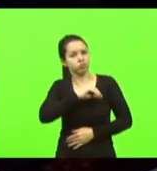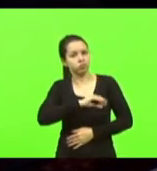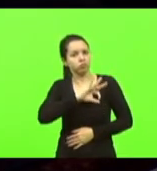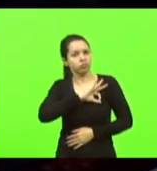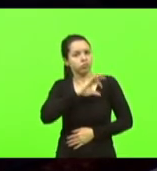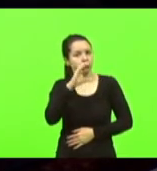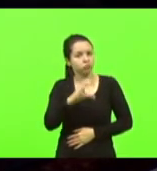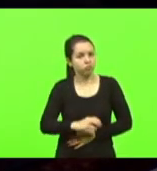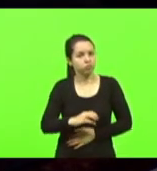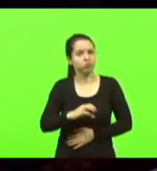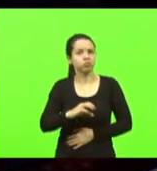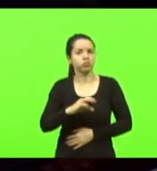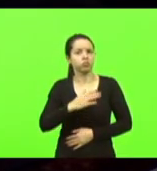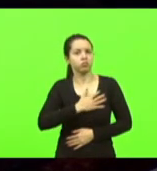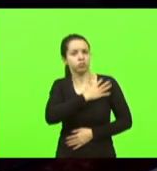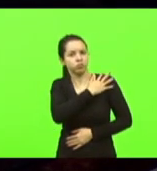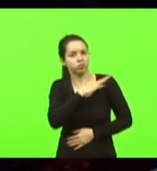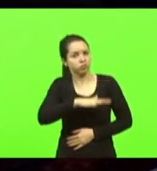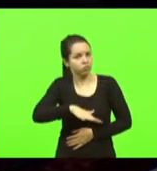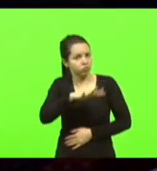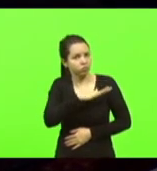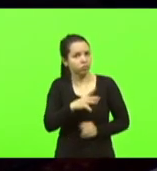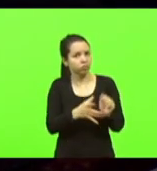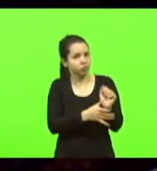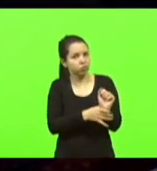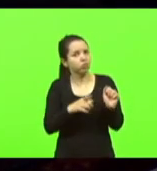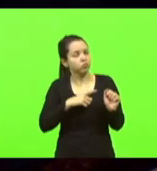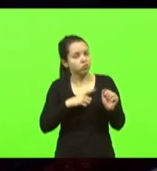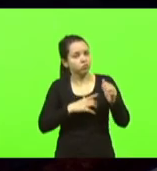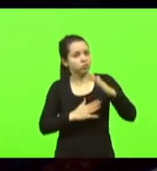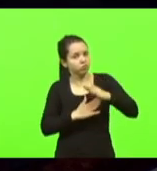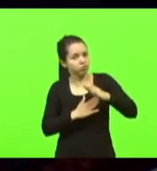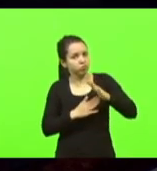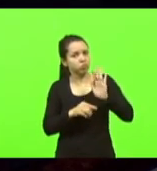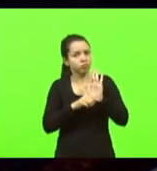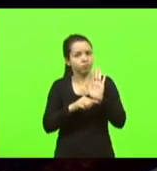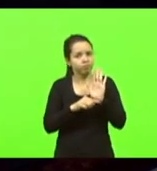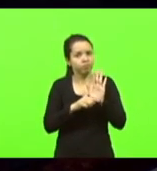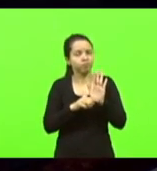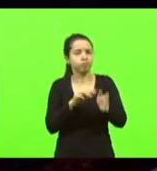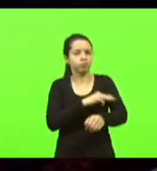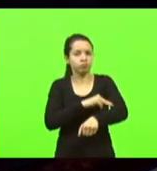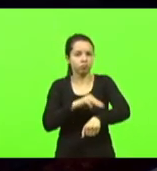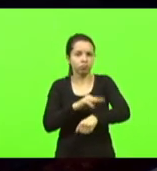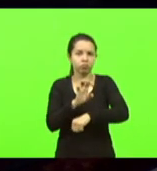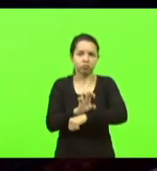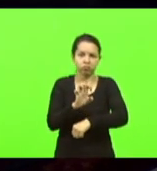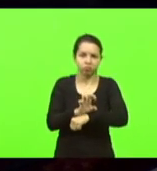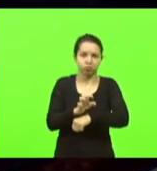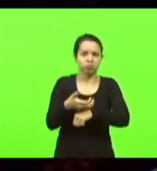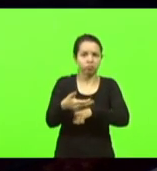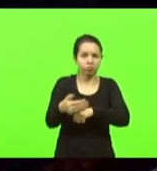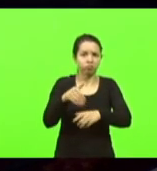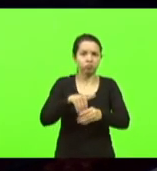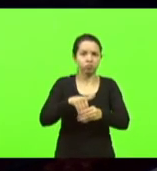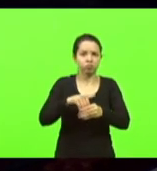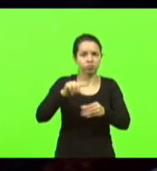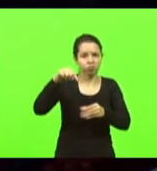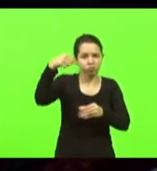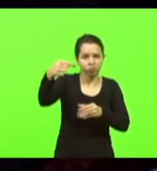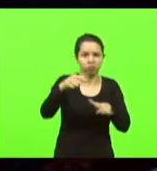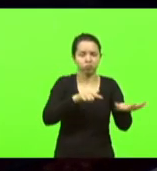da área da segurança já tem aqui o piso mínimo no magistério Estadual que vai ser votado na próxima semana